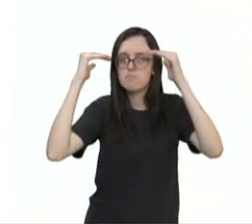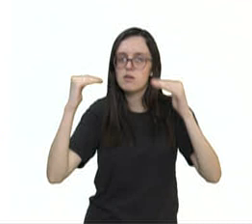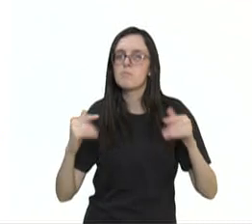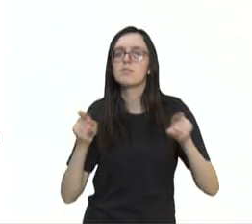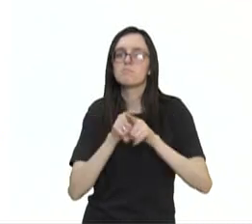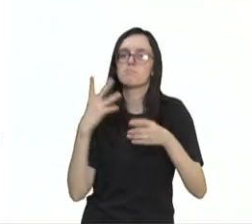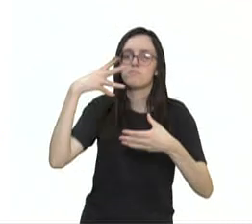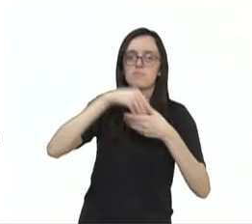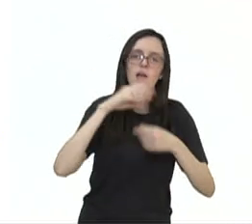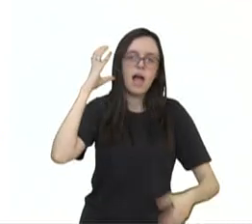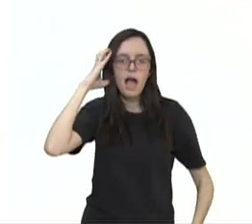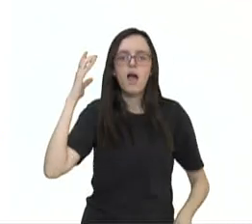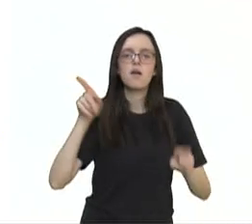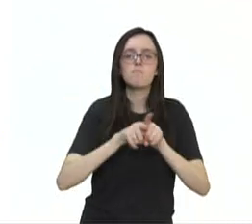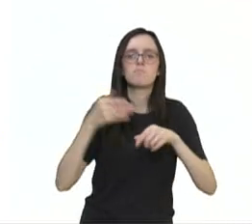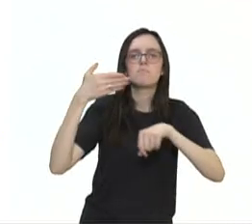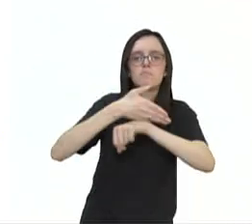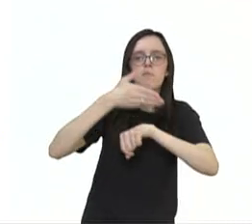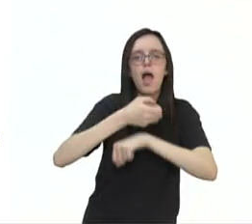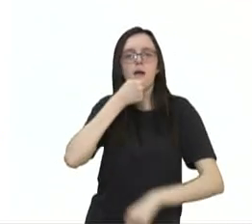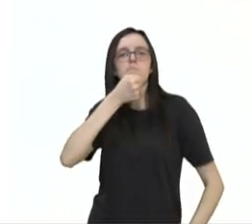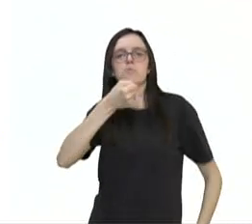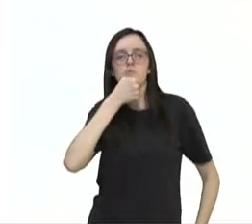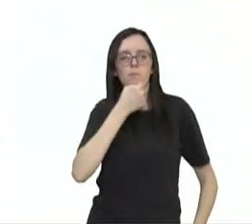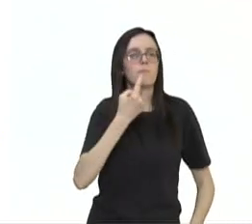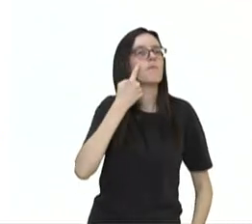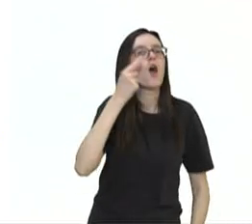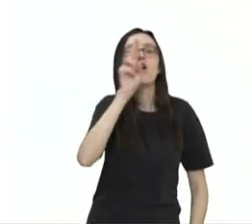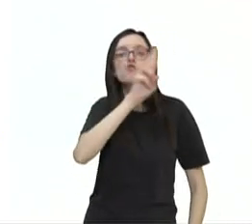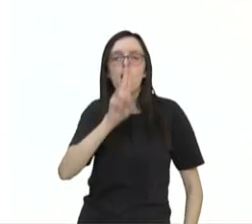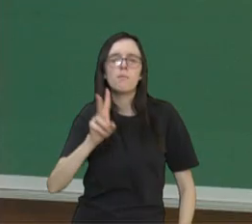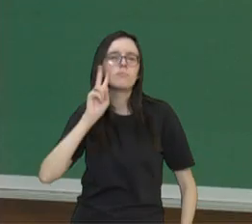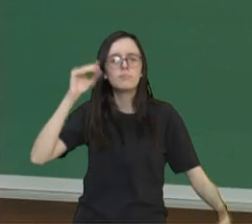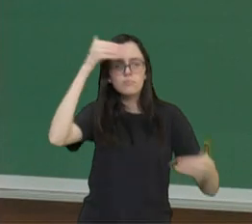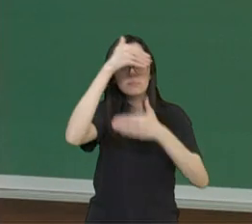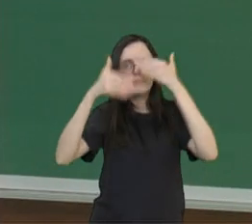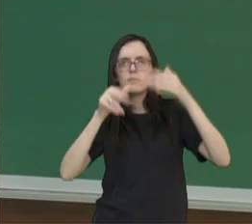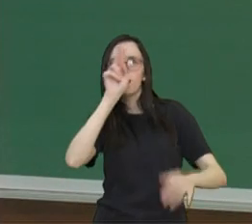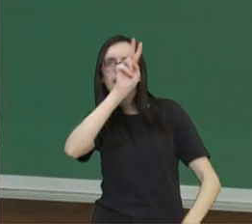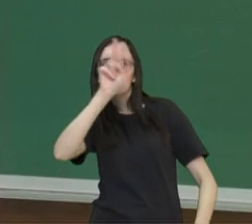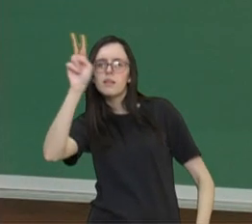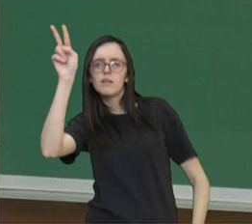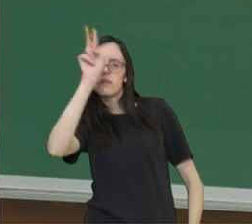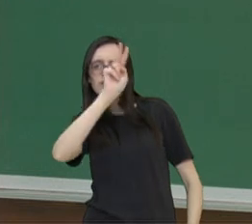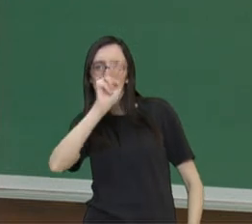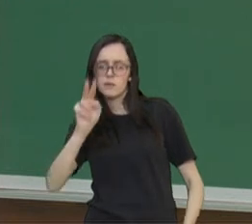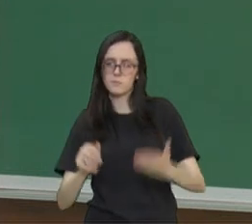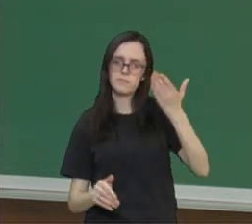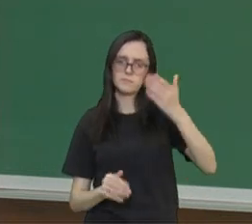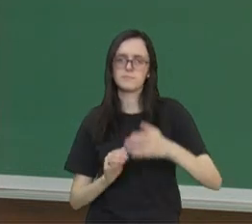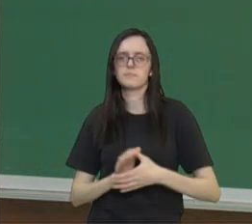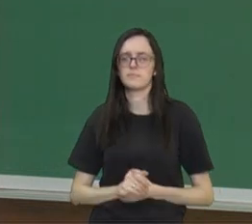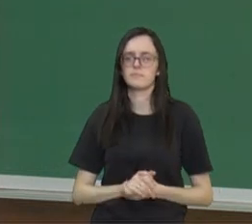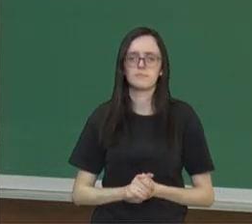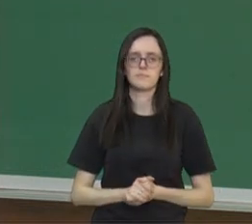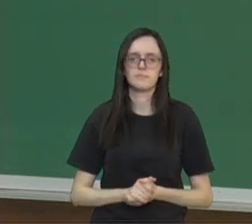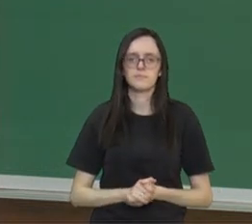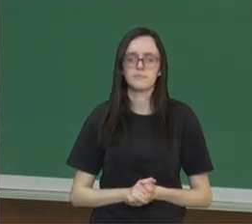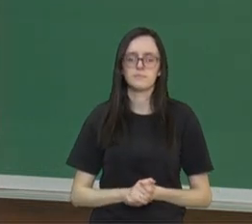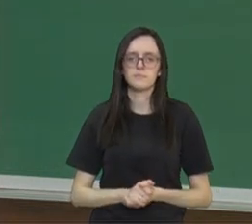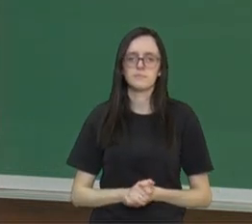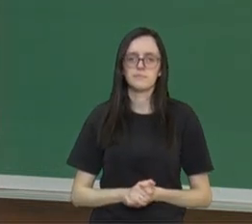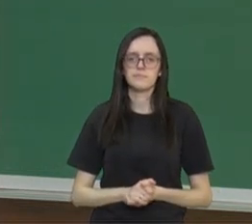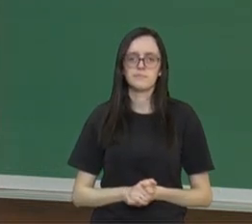nos programas de auditório, nos programas musicais. Nomes como Francisco Alves, Orlando Silva, Vicente